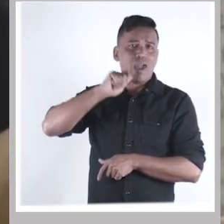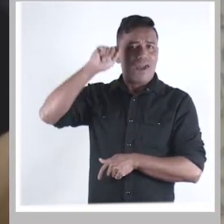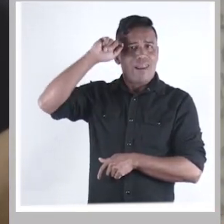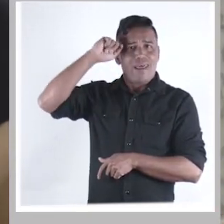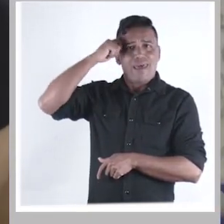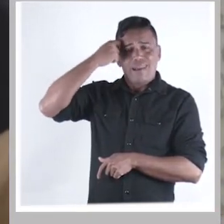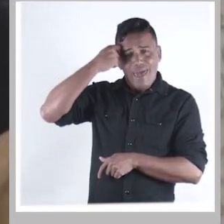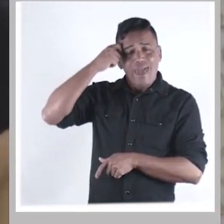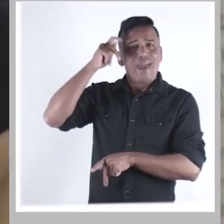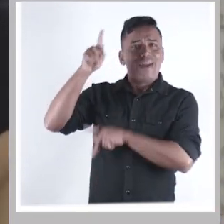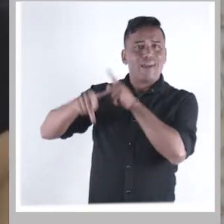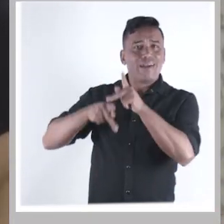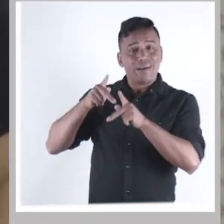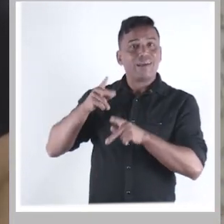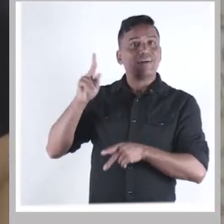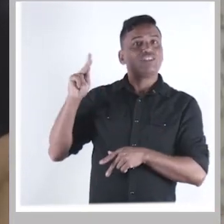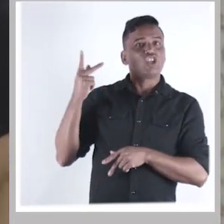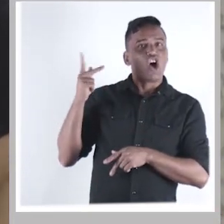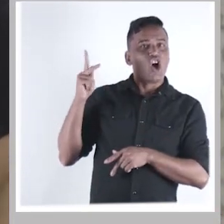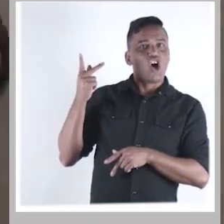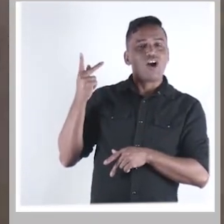mundo são histórias irmãs.